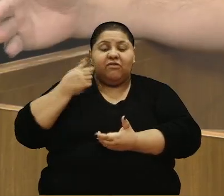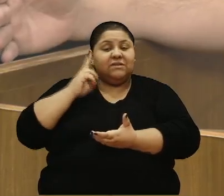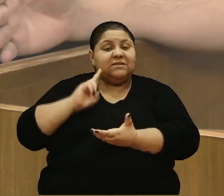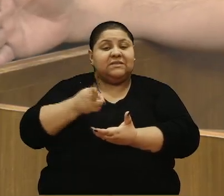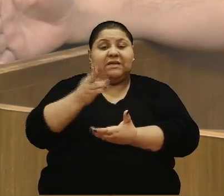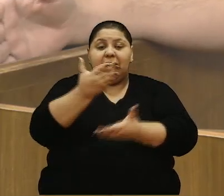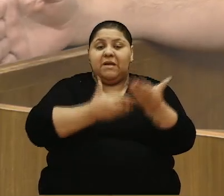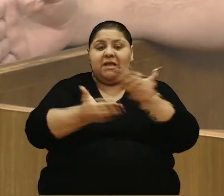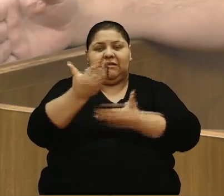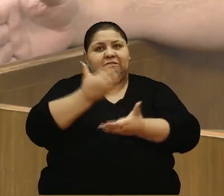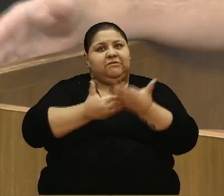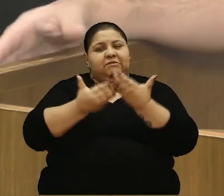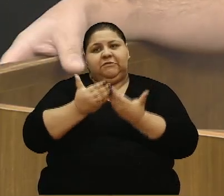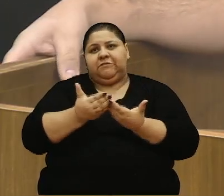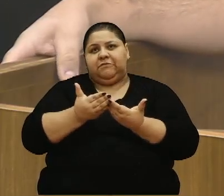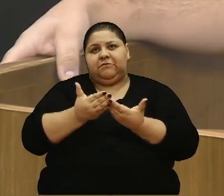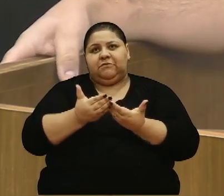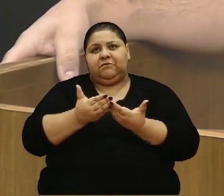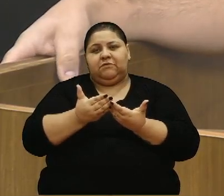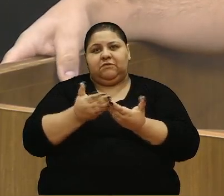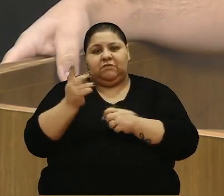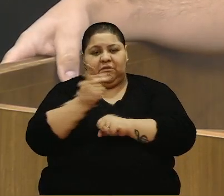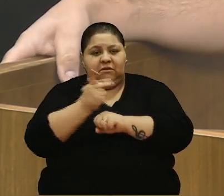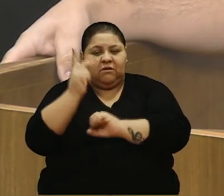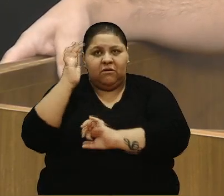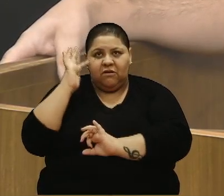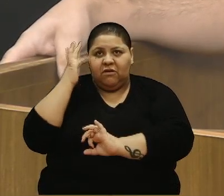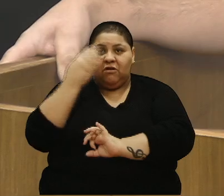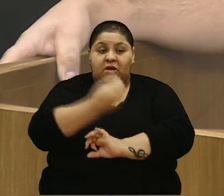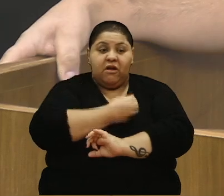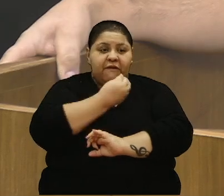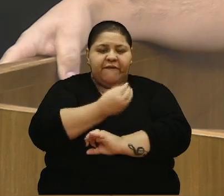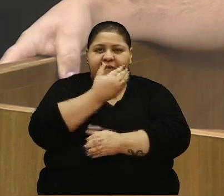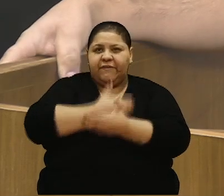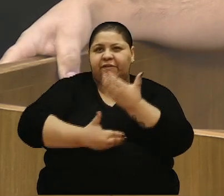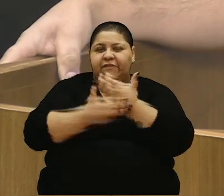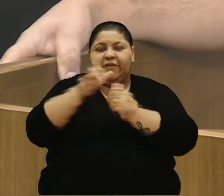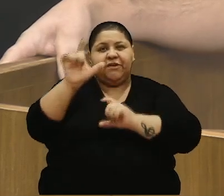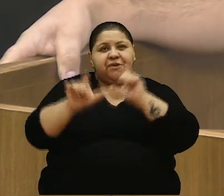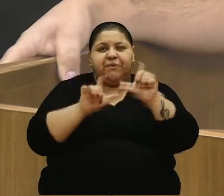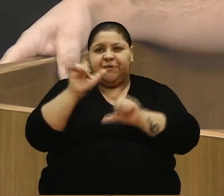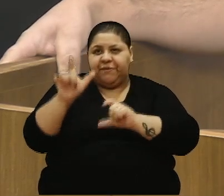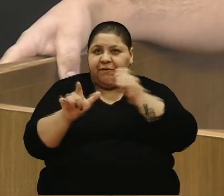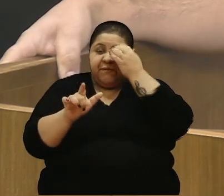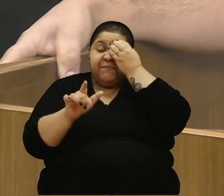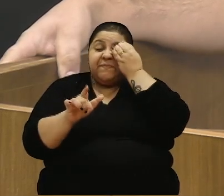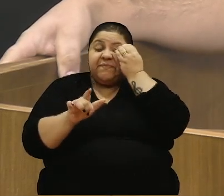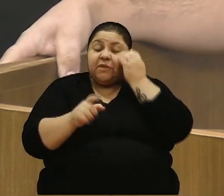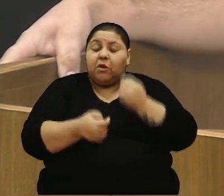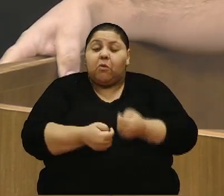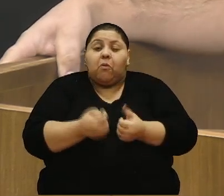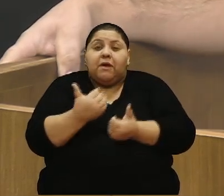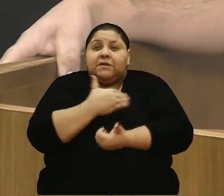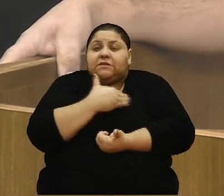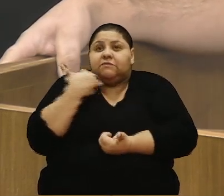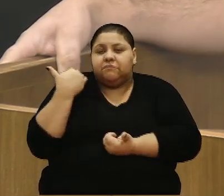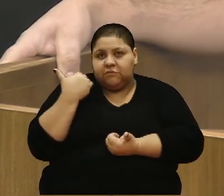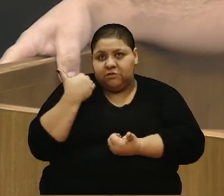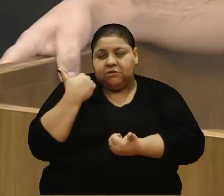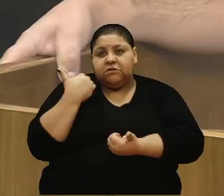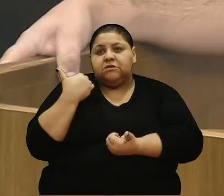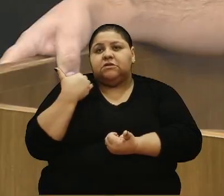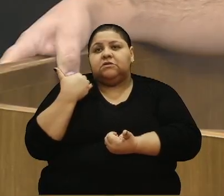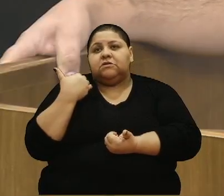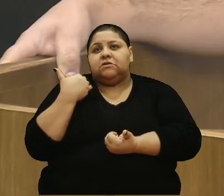todo mundo o tempo inteiro, procurando resolver a vida de todo mundo. Pessoas, muitas vezes, na beira da morte, a gente